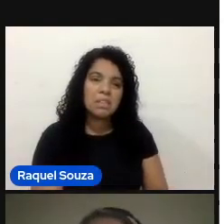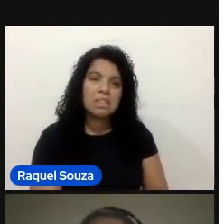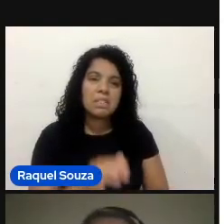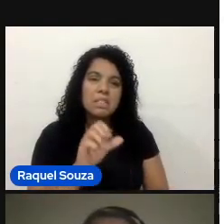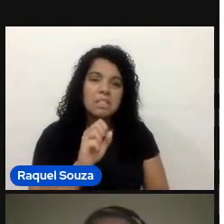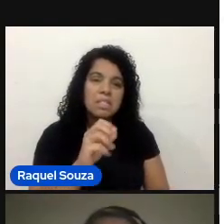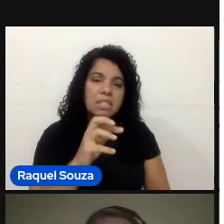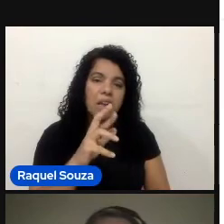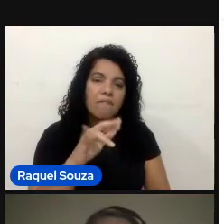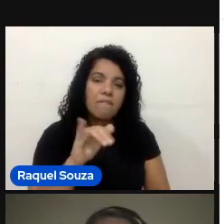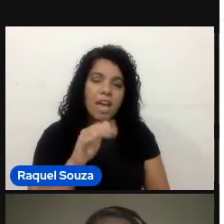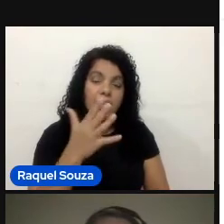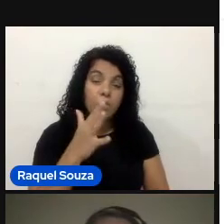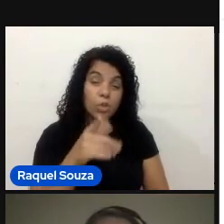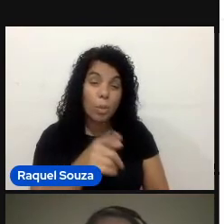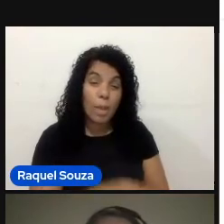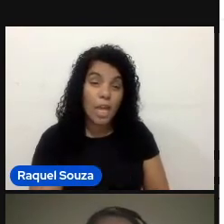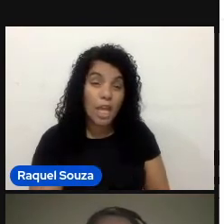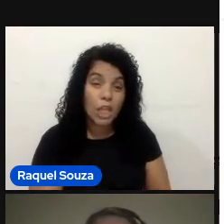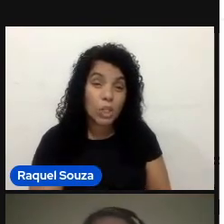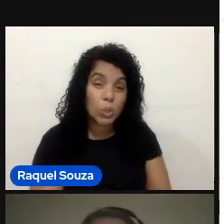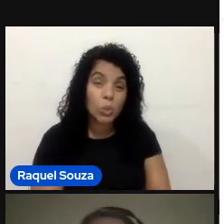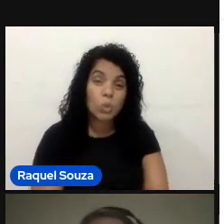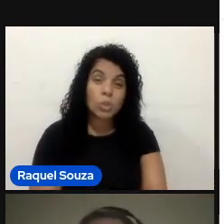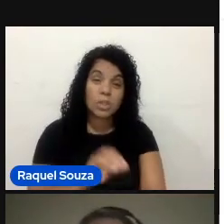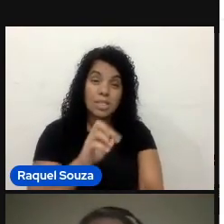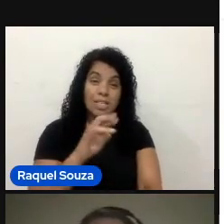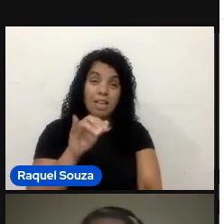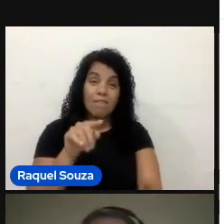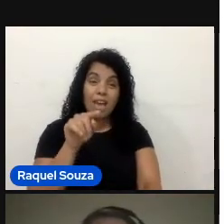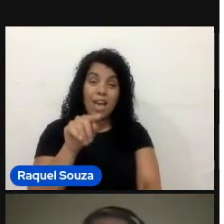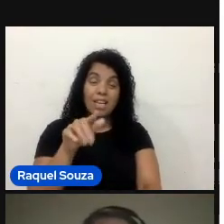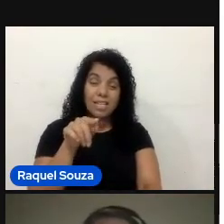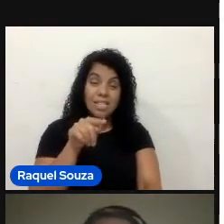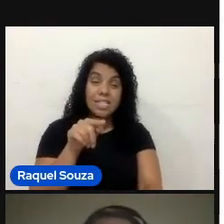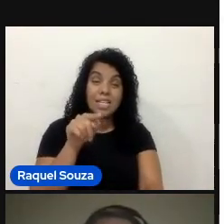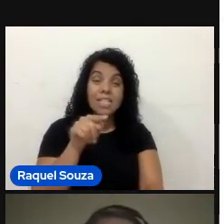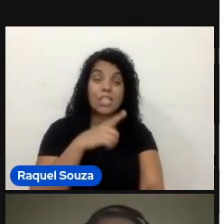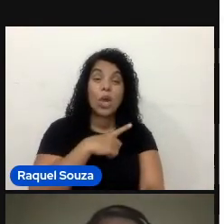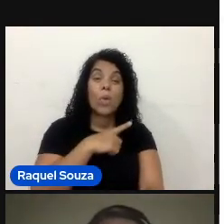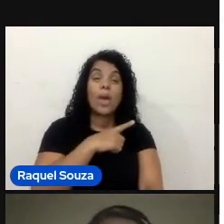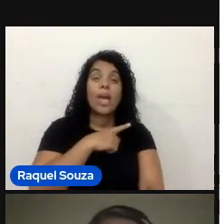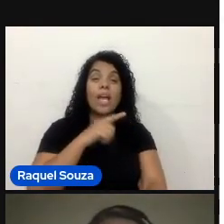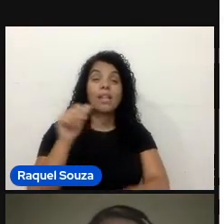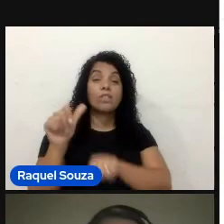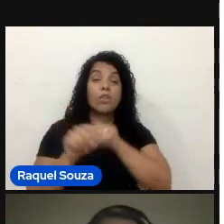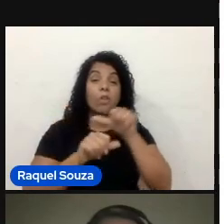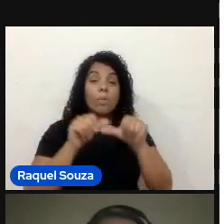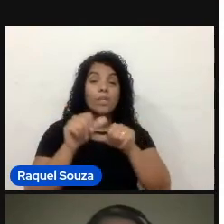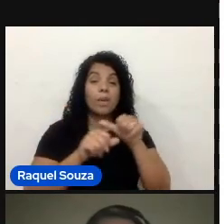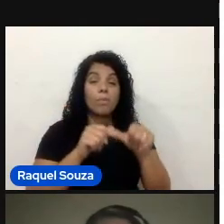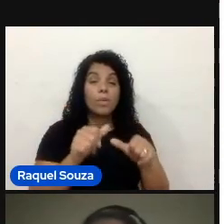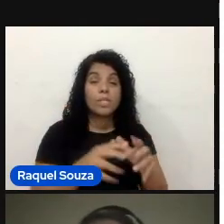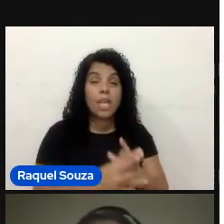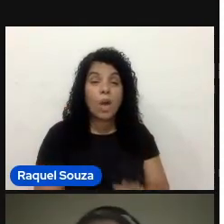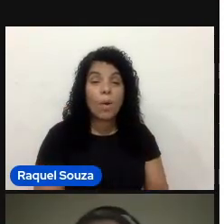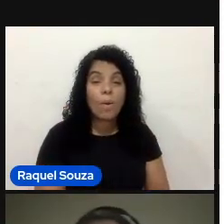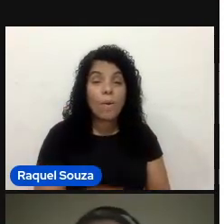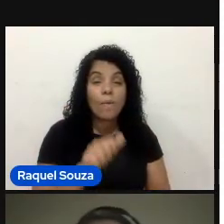mais ou menos. No Safari, assim. A navbar, ela sofre uma metamorfose. No